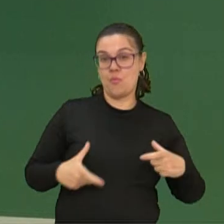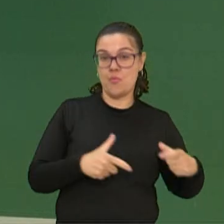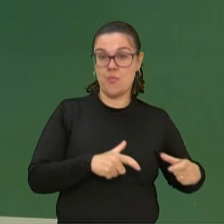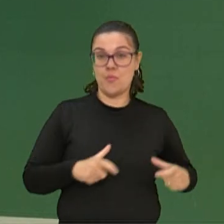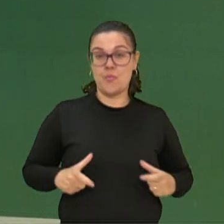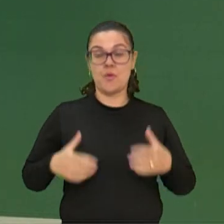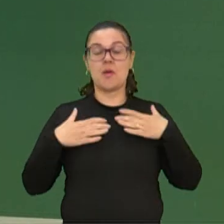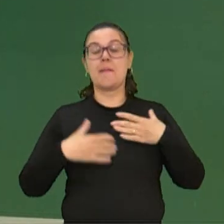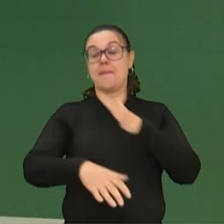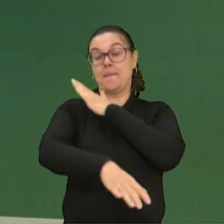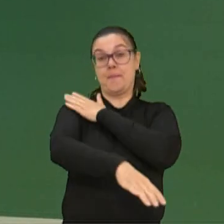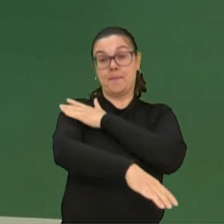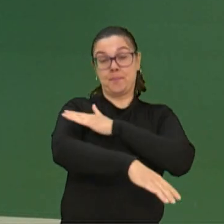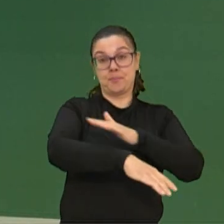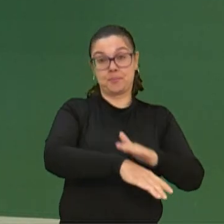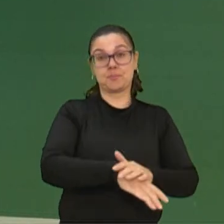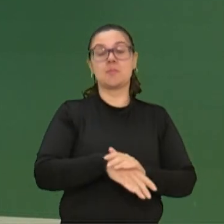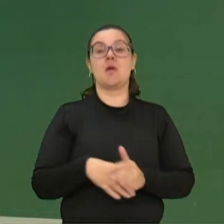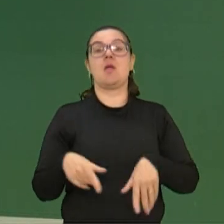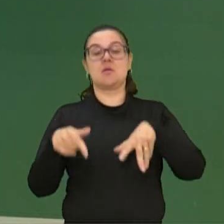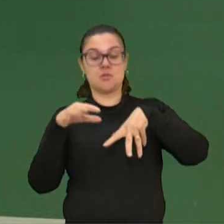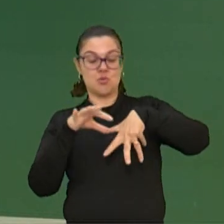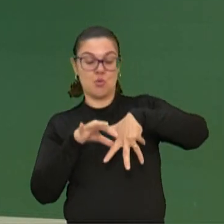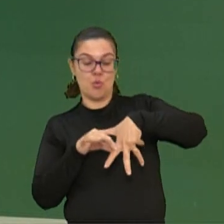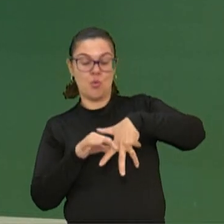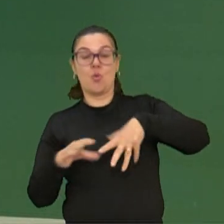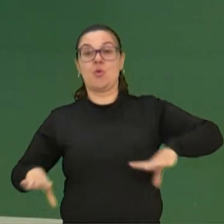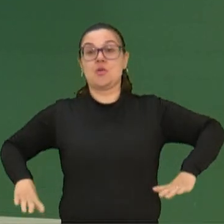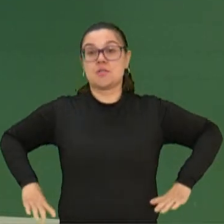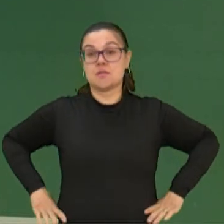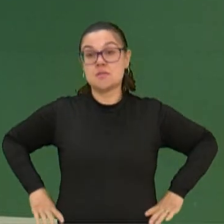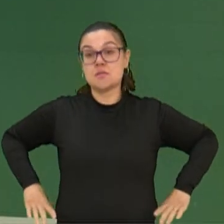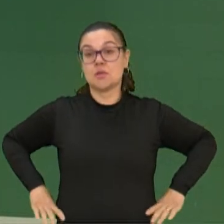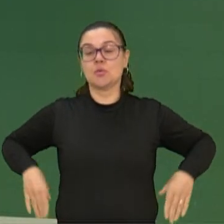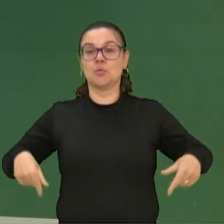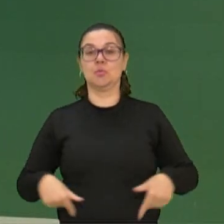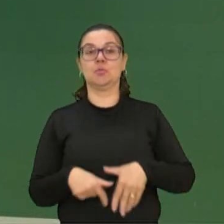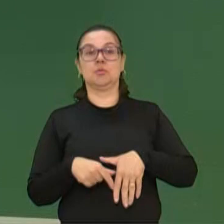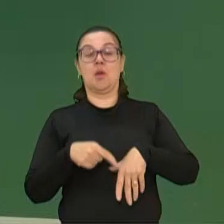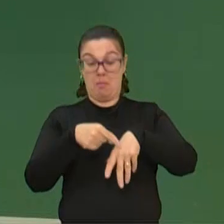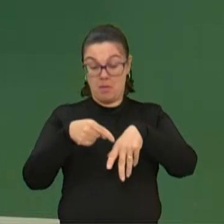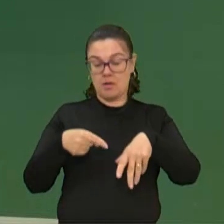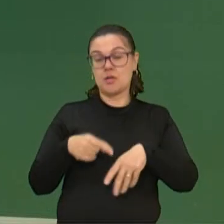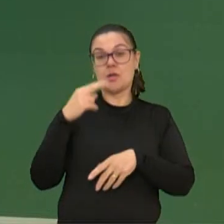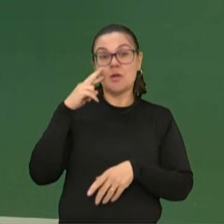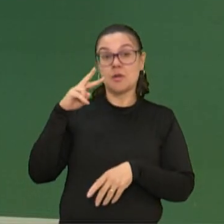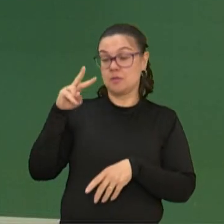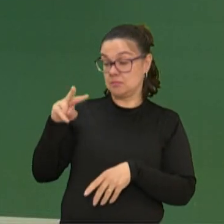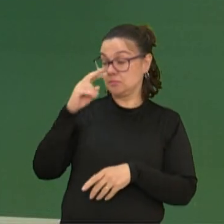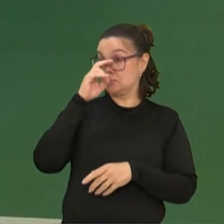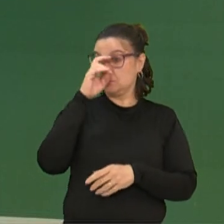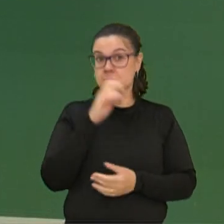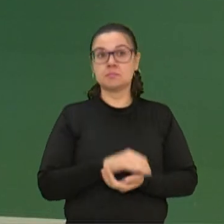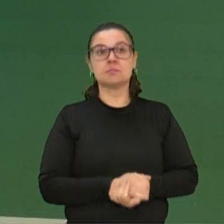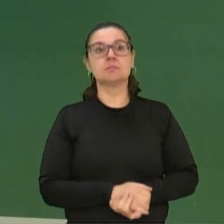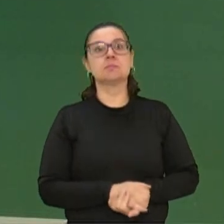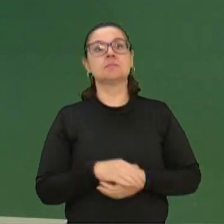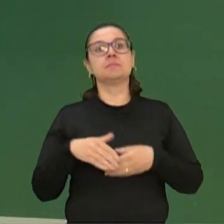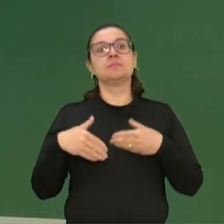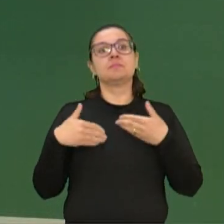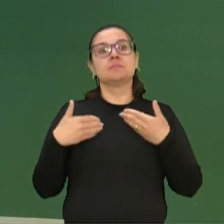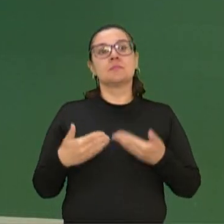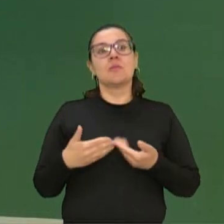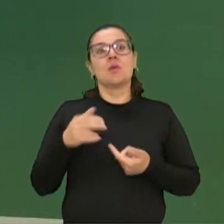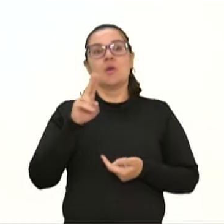corpo, braço, coxa, cintura, quadril, tá? Então aqui tem uma imagem, né? E aqui